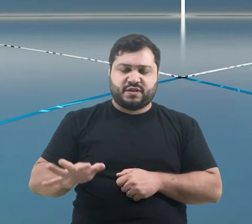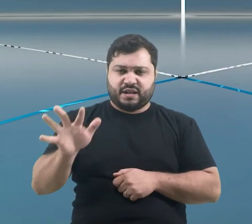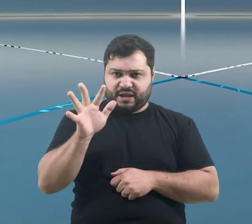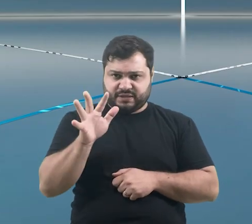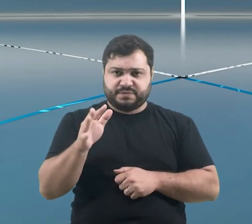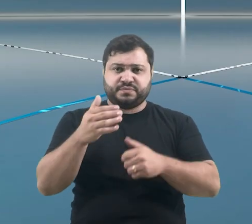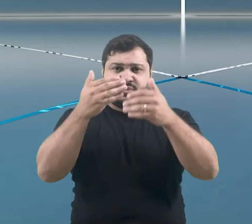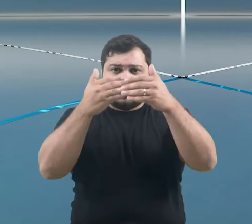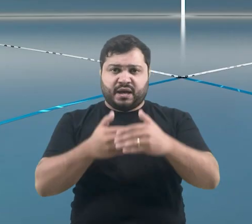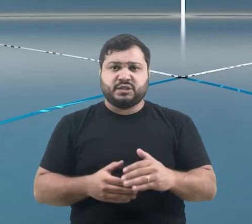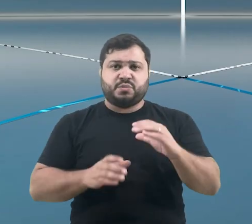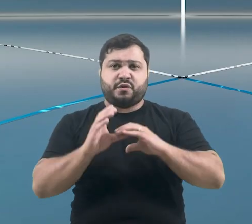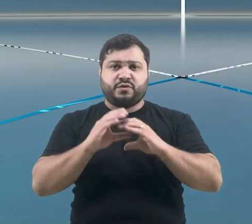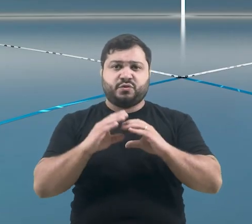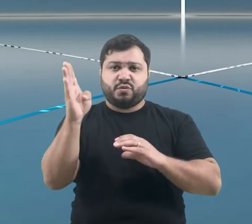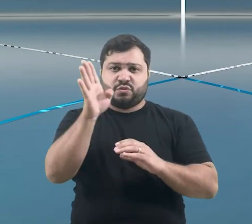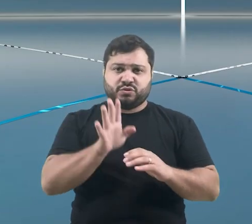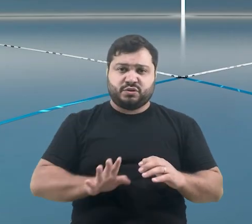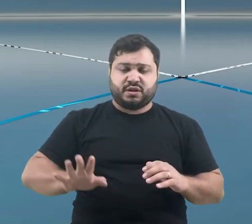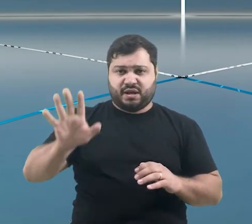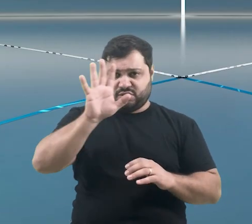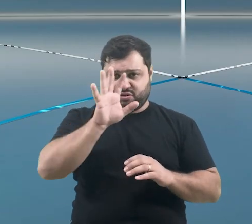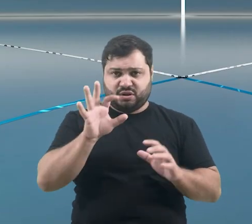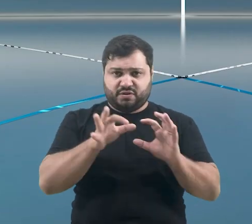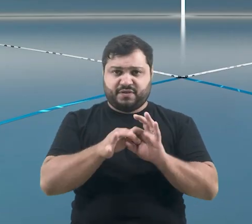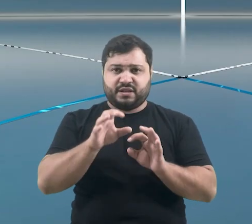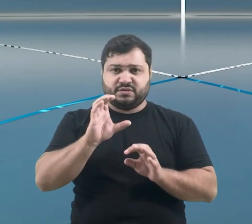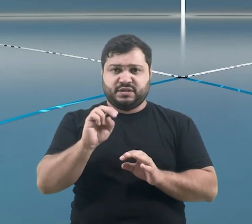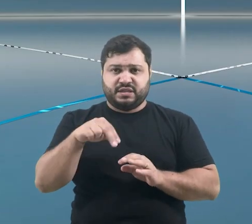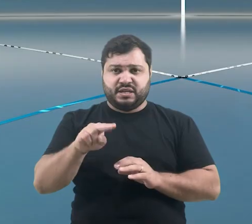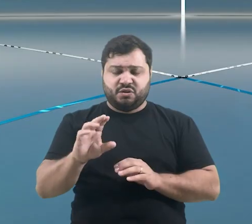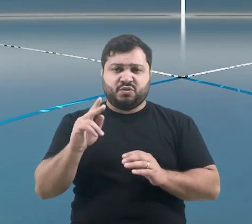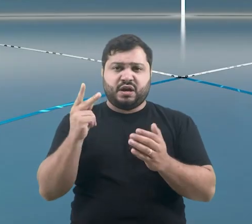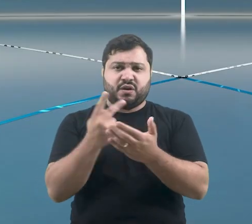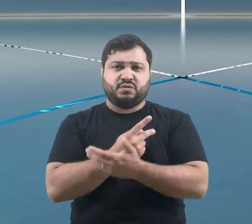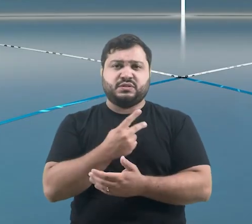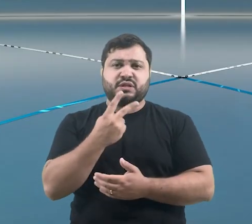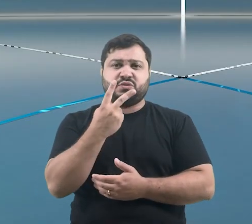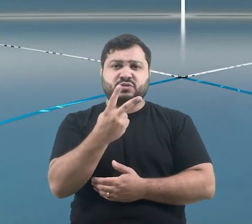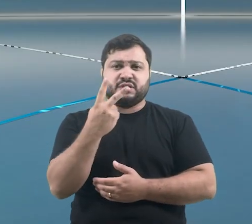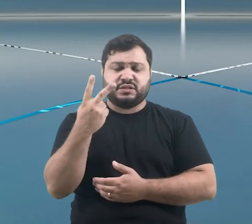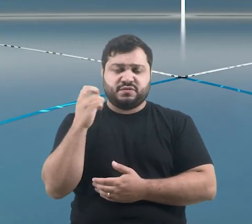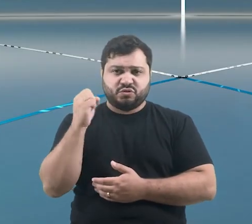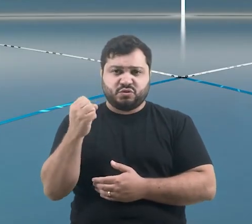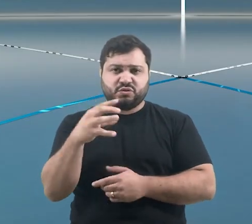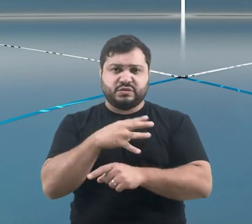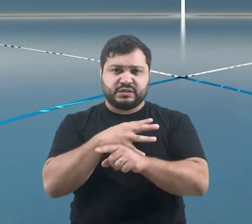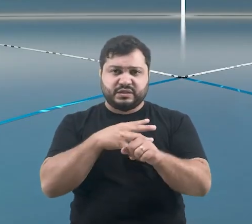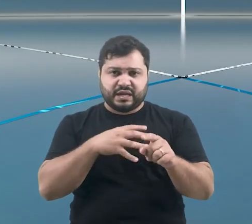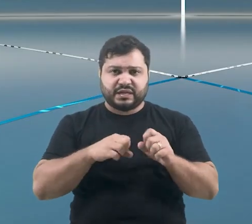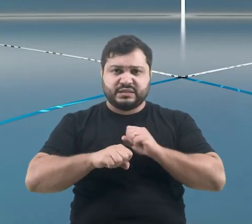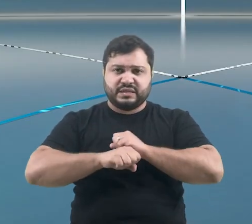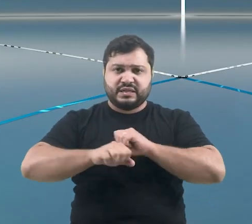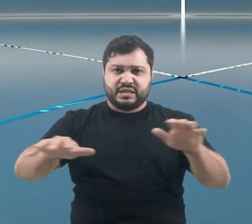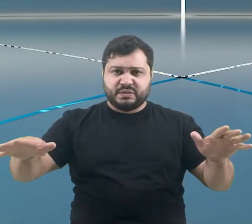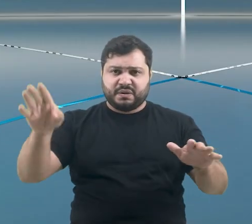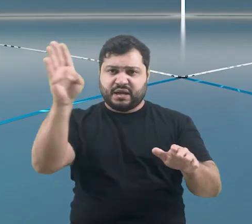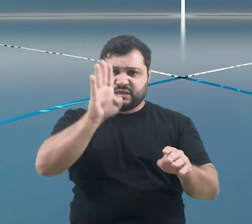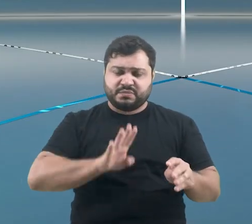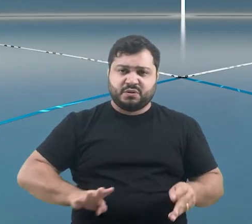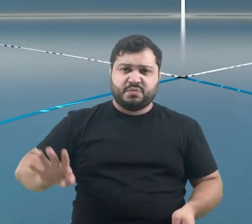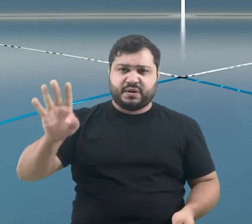órgãos federais. As provas do Concurso Nacional Unificado, o CNU, ocorreram em 228